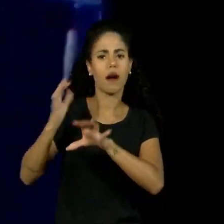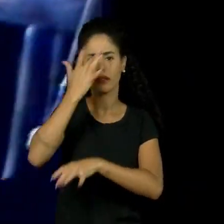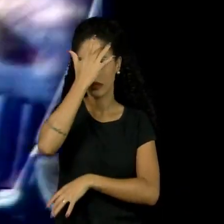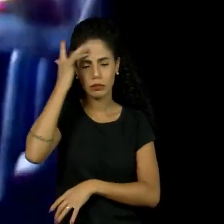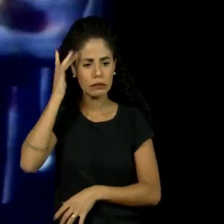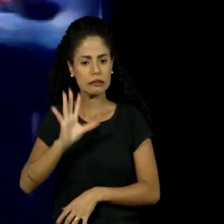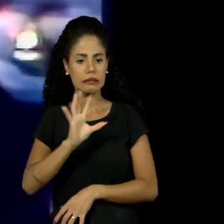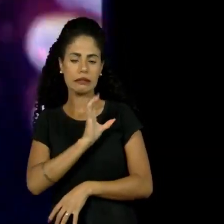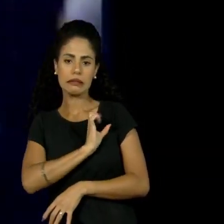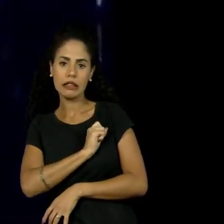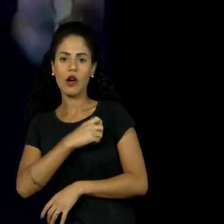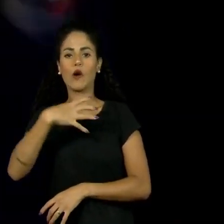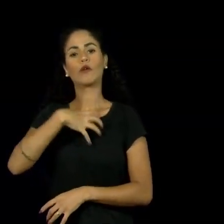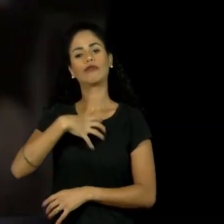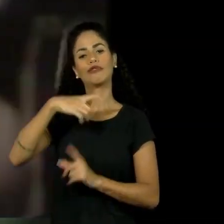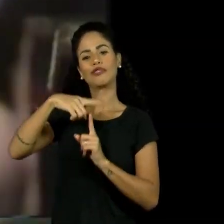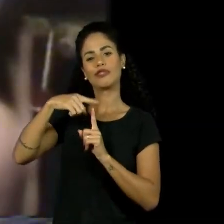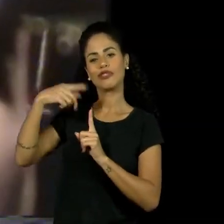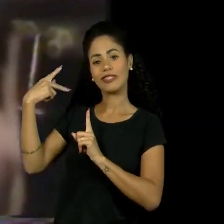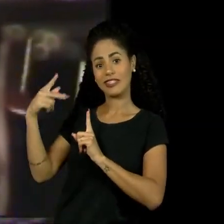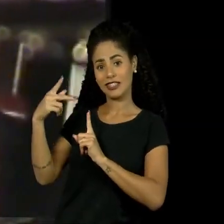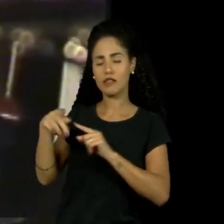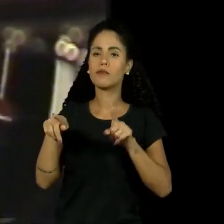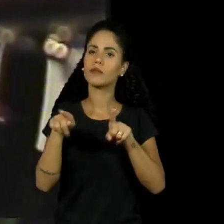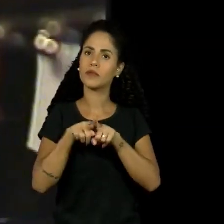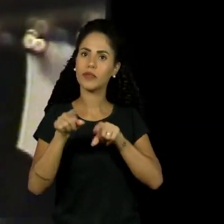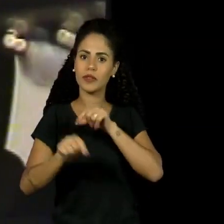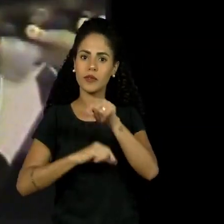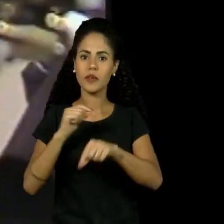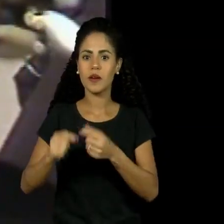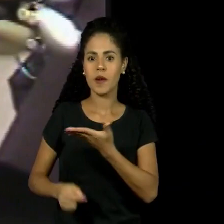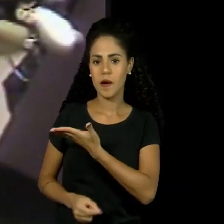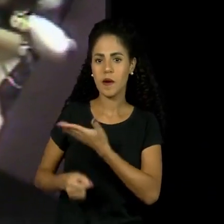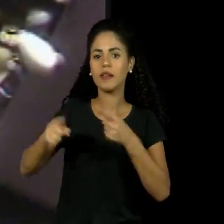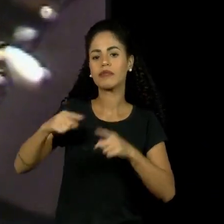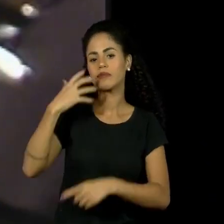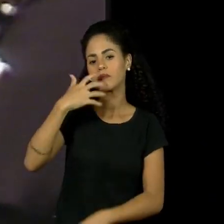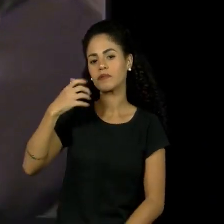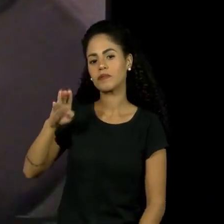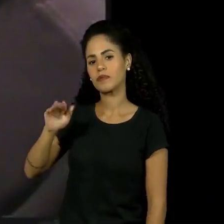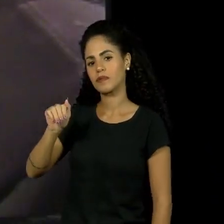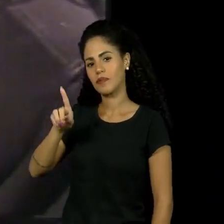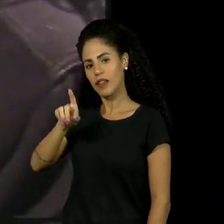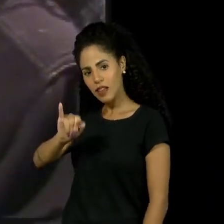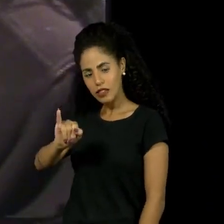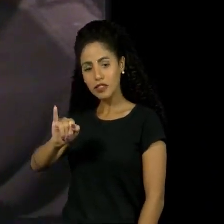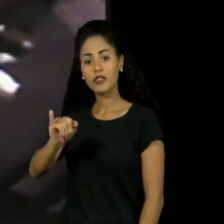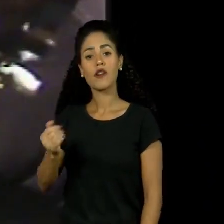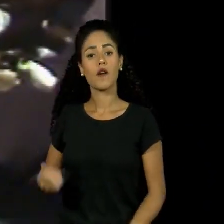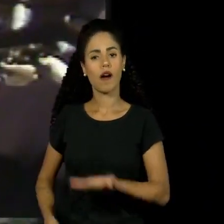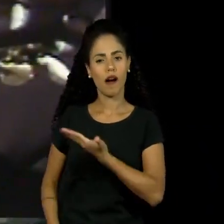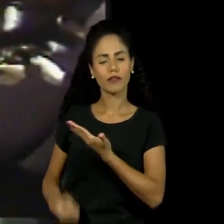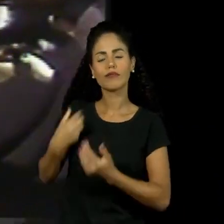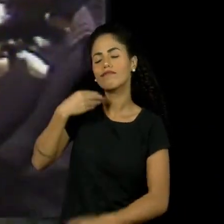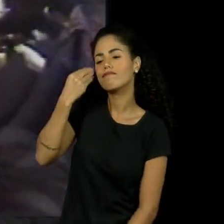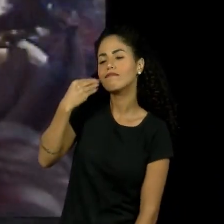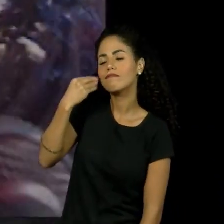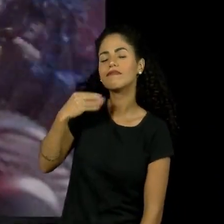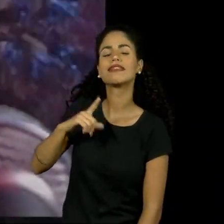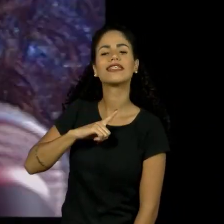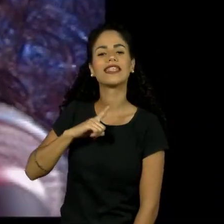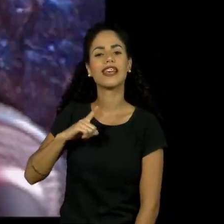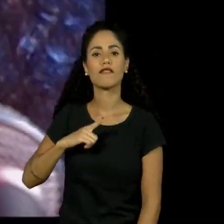apaixonados por sua tocante música. Entre eles, a nossa cantora Badi Assad, que teve o privilégio de ter uma composição